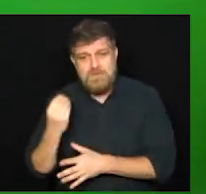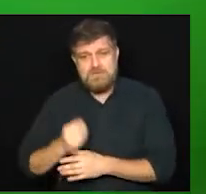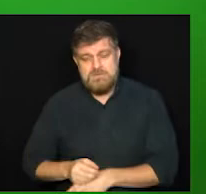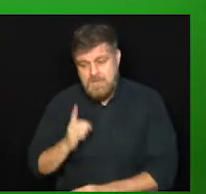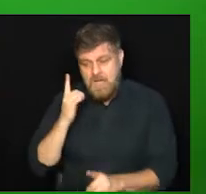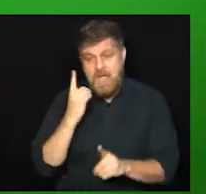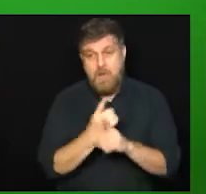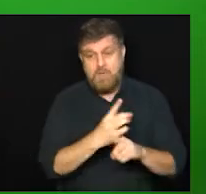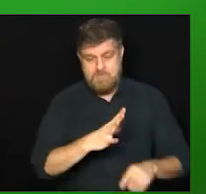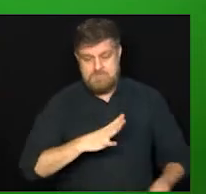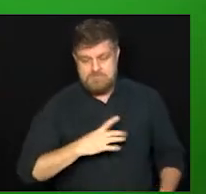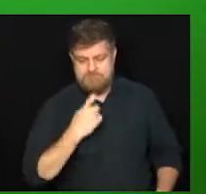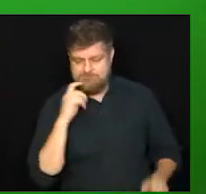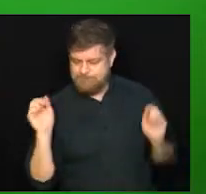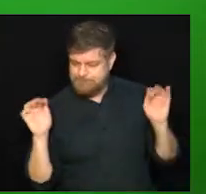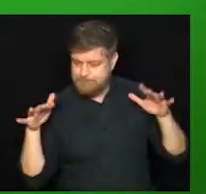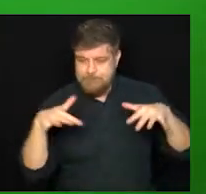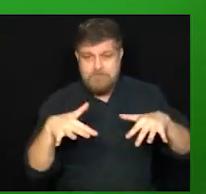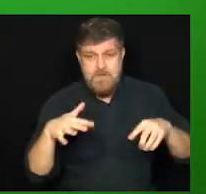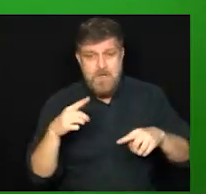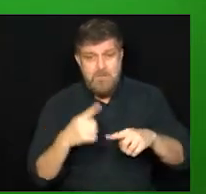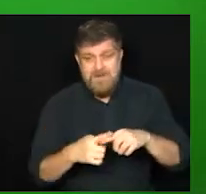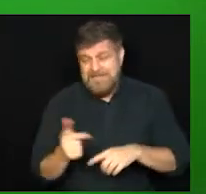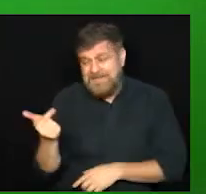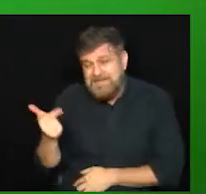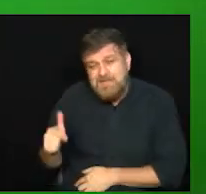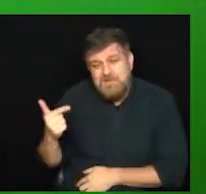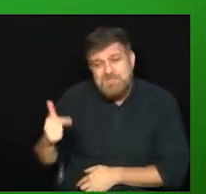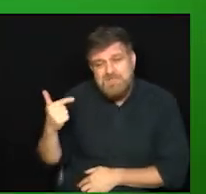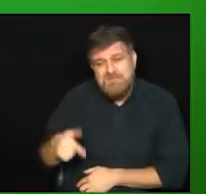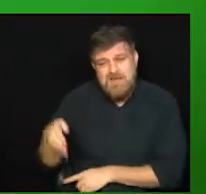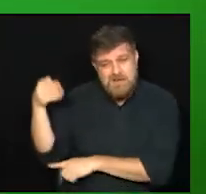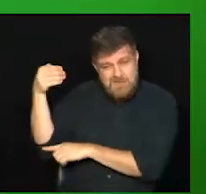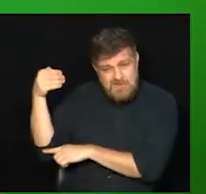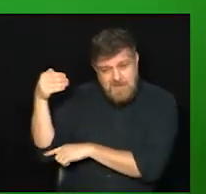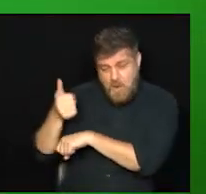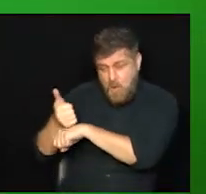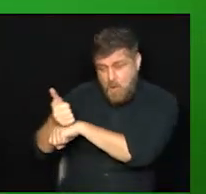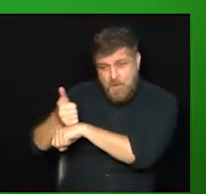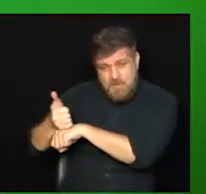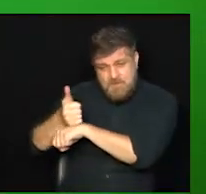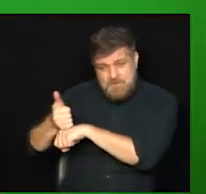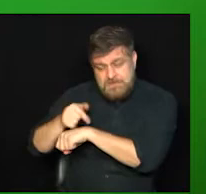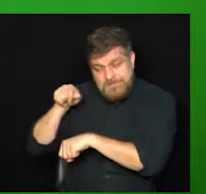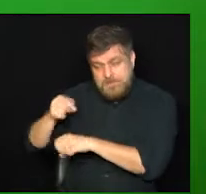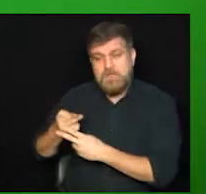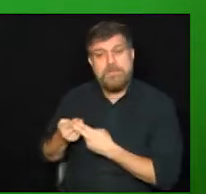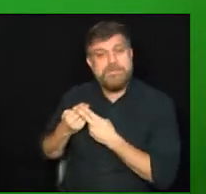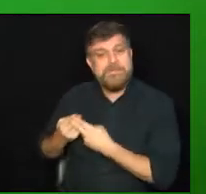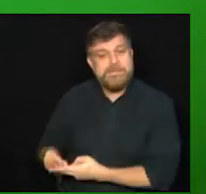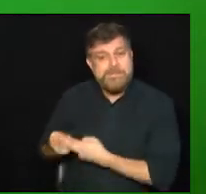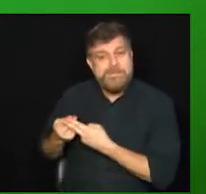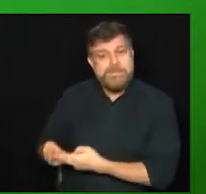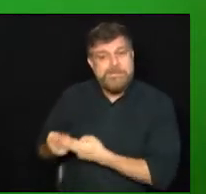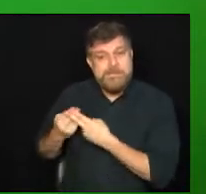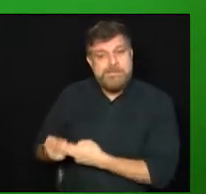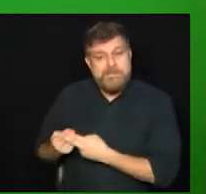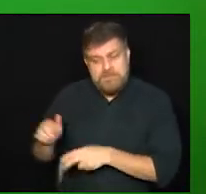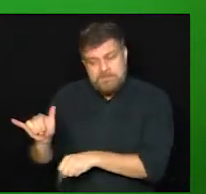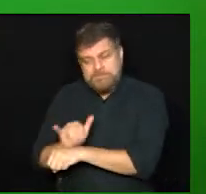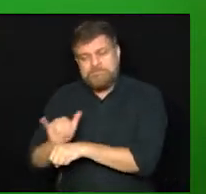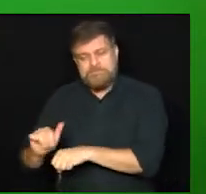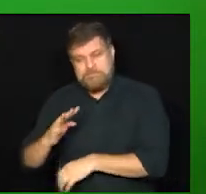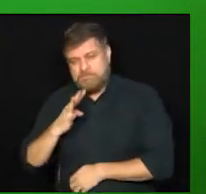em Campinas. Porque se não tiver alguém que tenha paciência, que conheça os caminhos